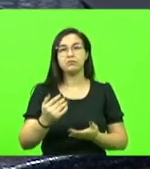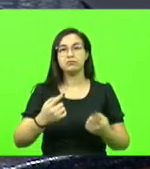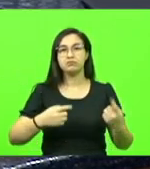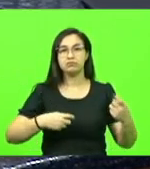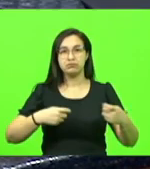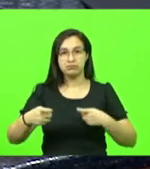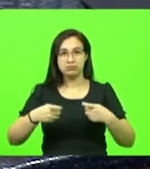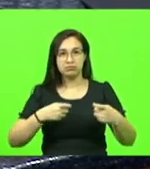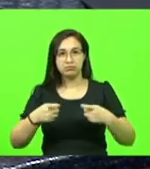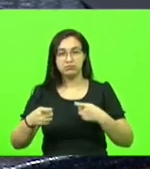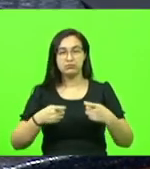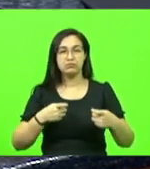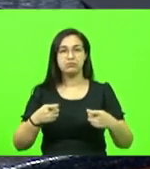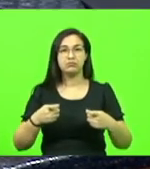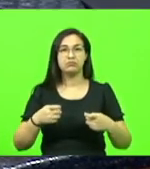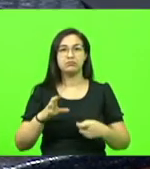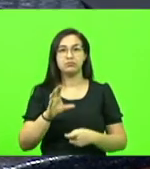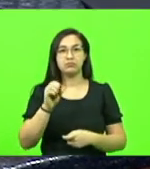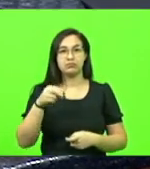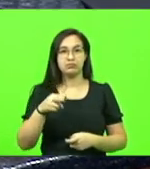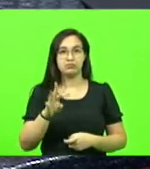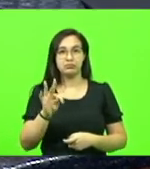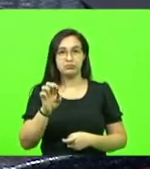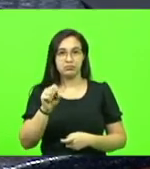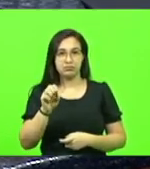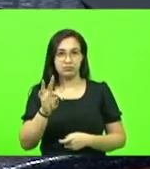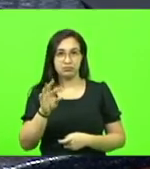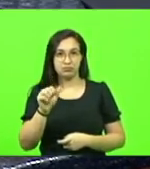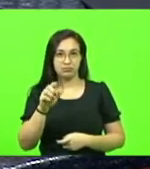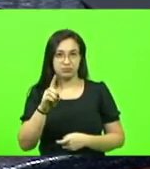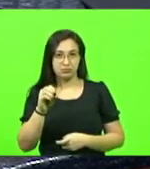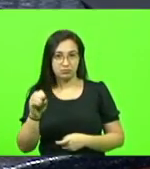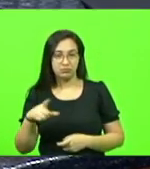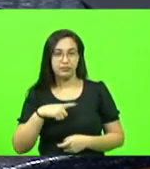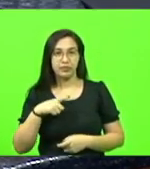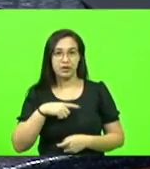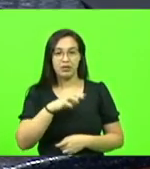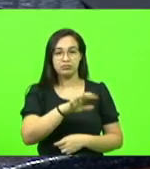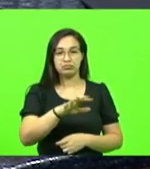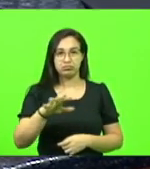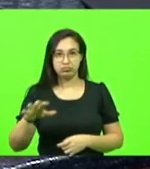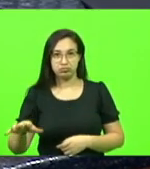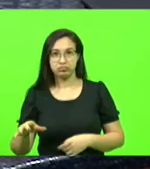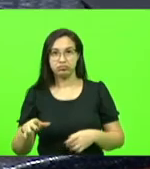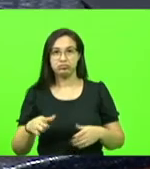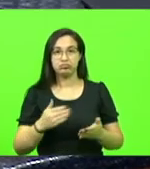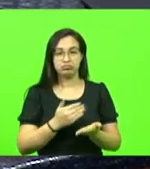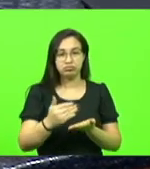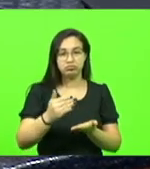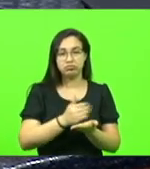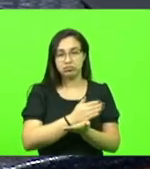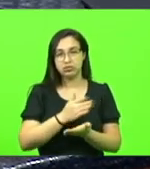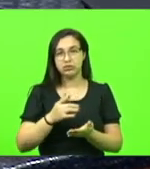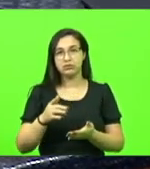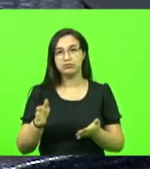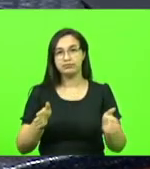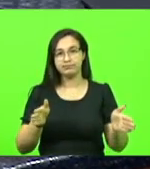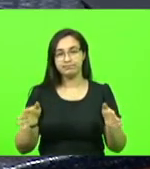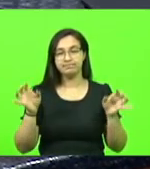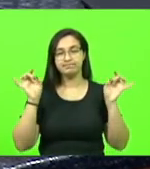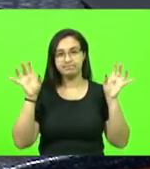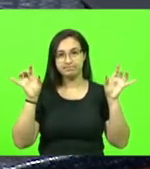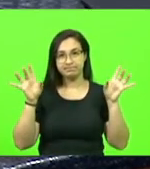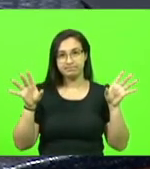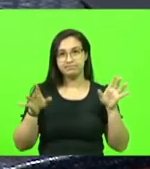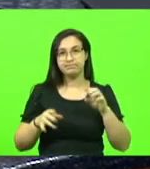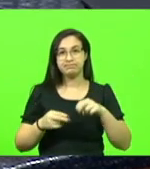Contestado, delimitou-se algumas regiões de Santa Catarina. Então, um momento muito especial para a história do nosso estado, um momento muito especial para o Planalto Norte